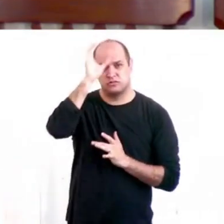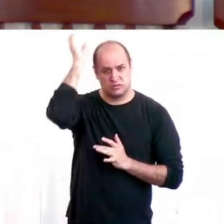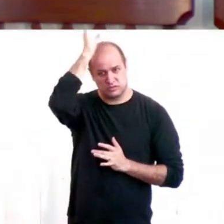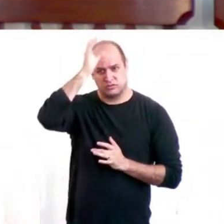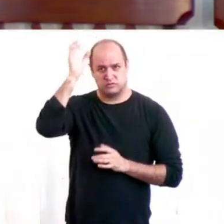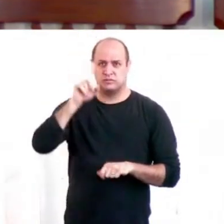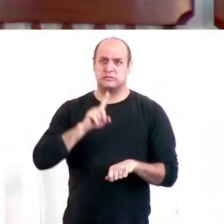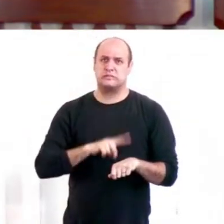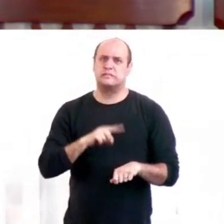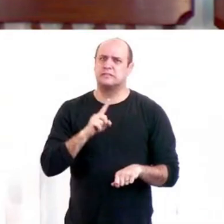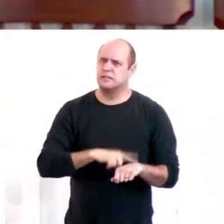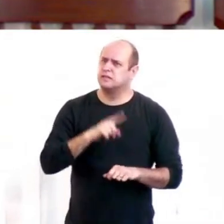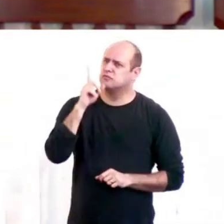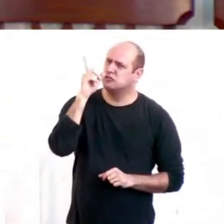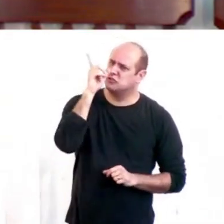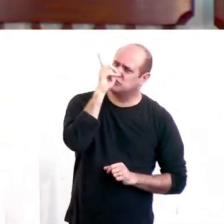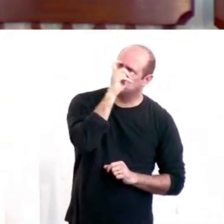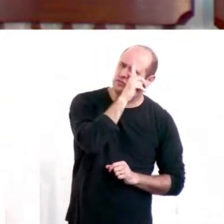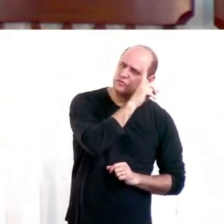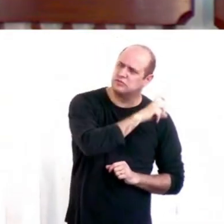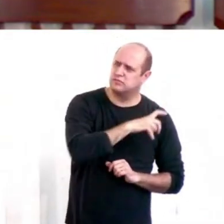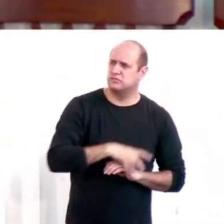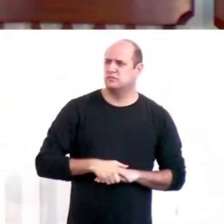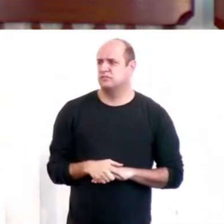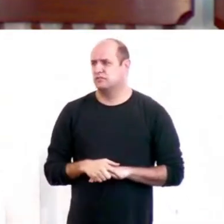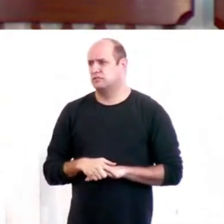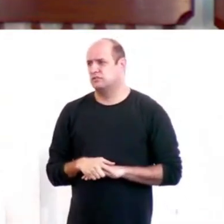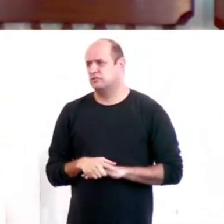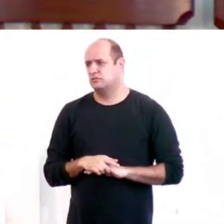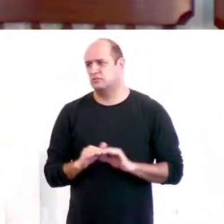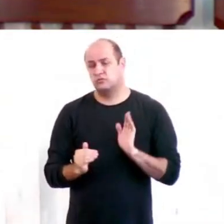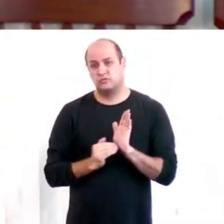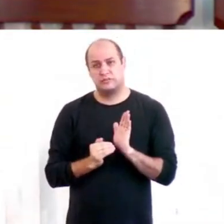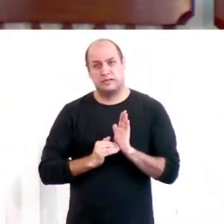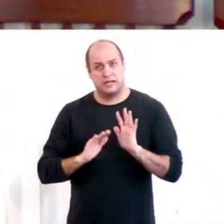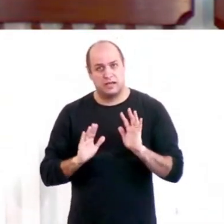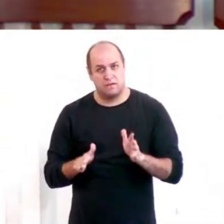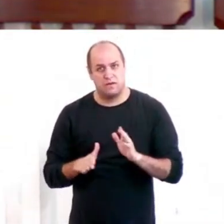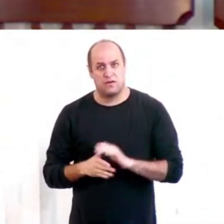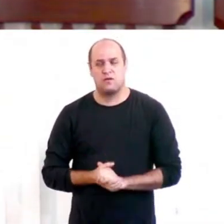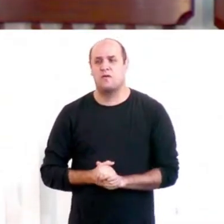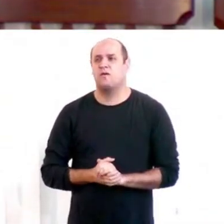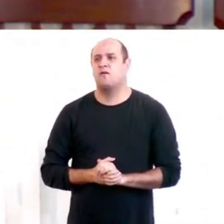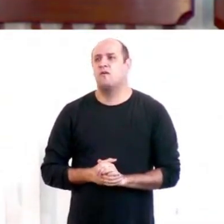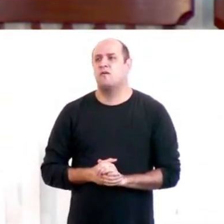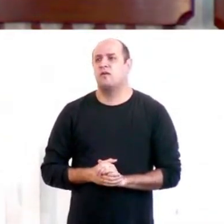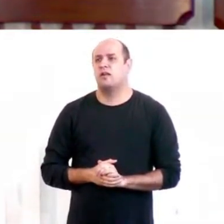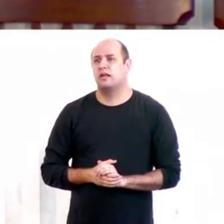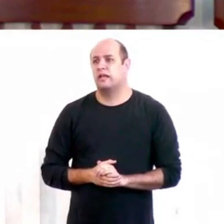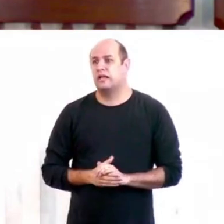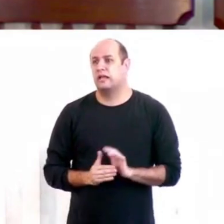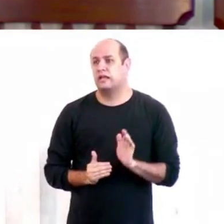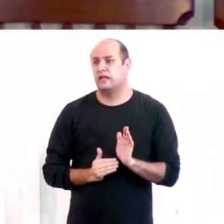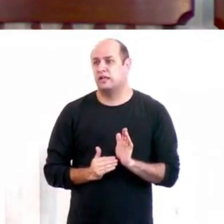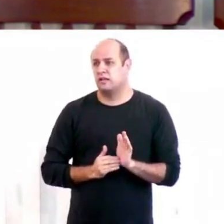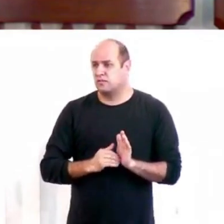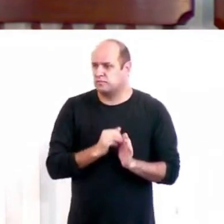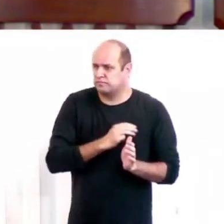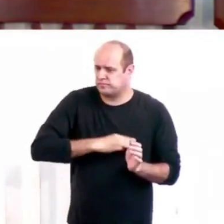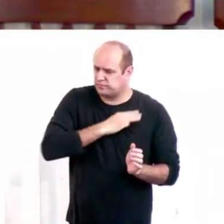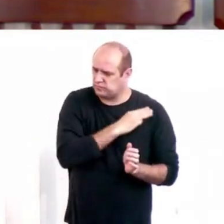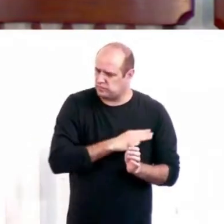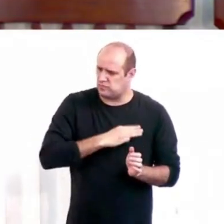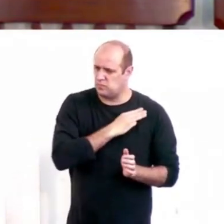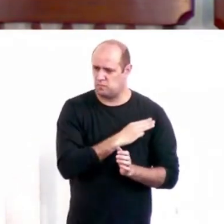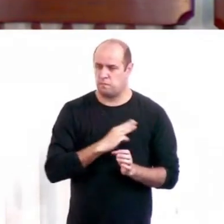tão difíceis. Estou indo para o final. Antes de encerrar, um desses missionários estava voltando para o